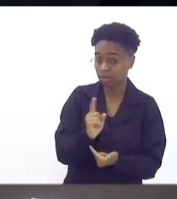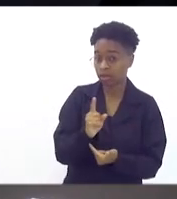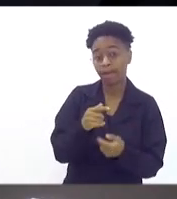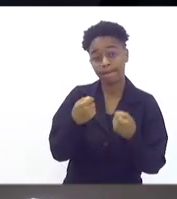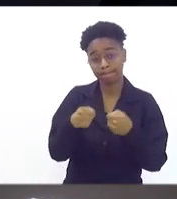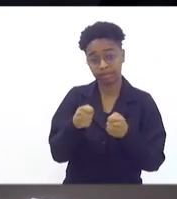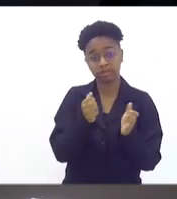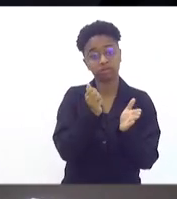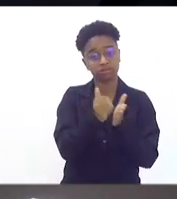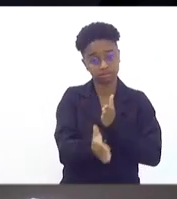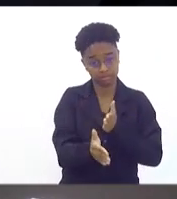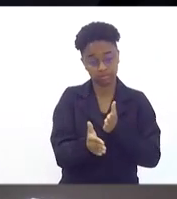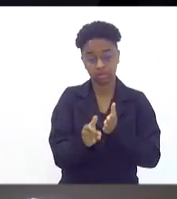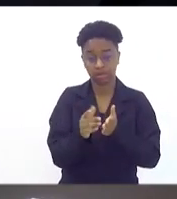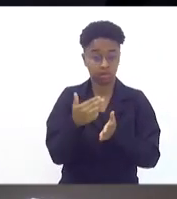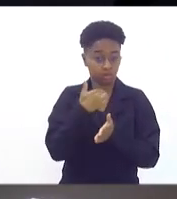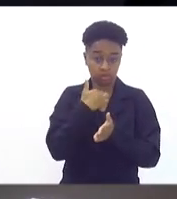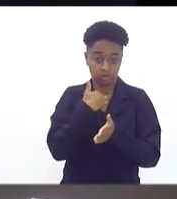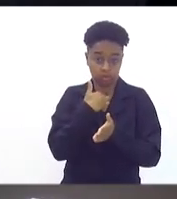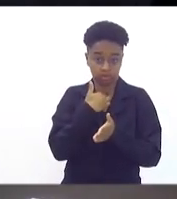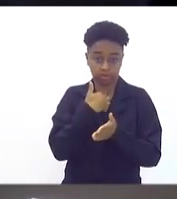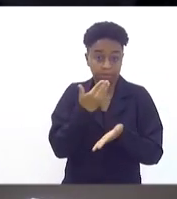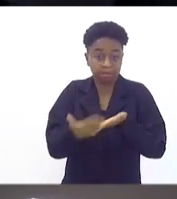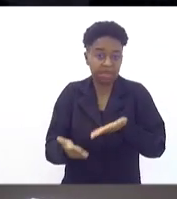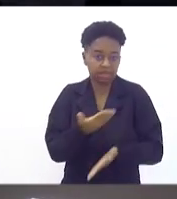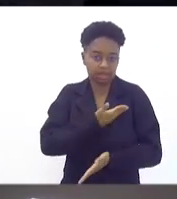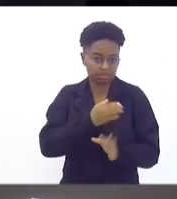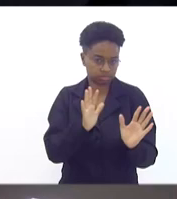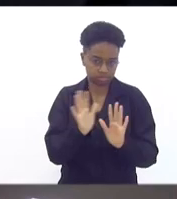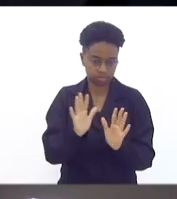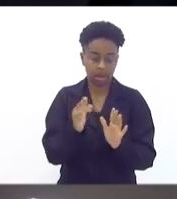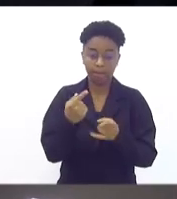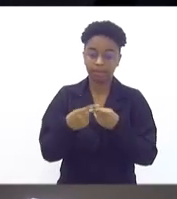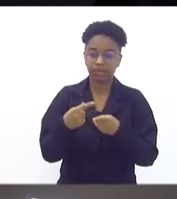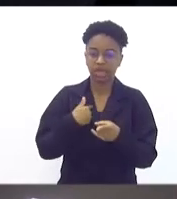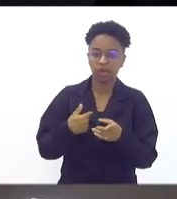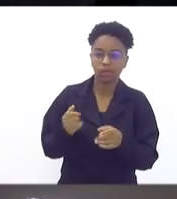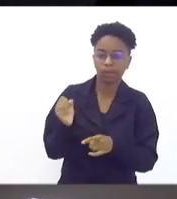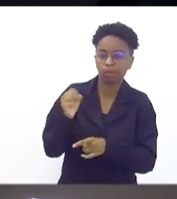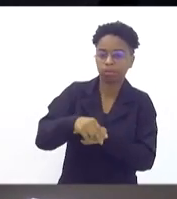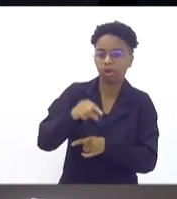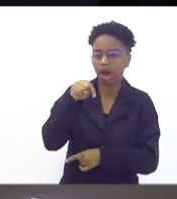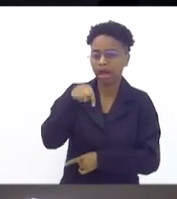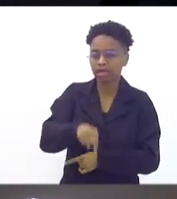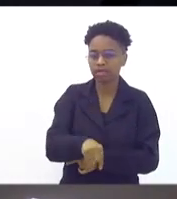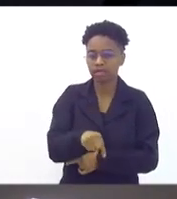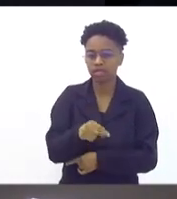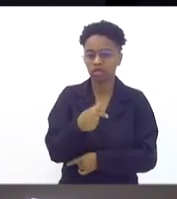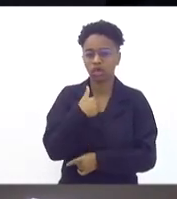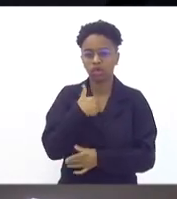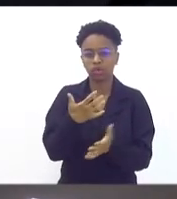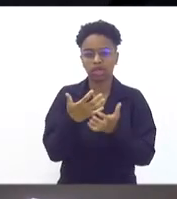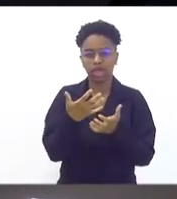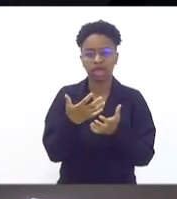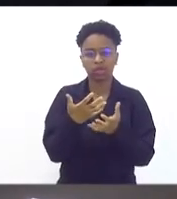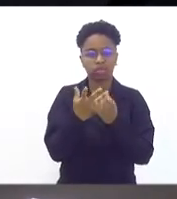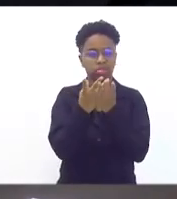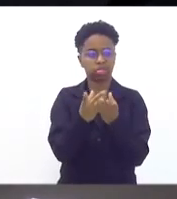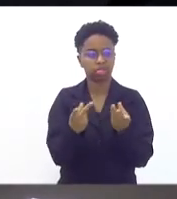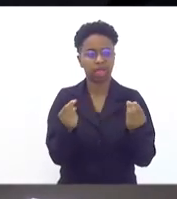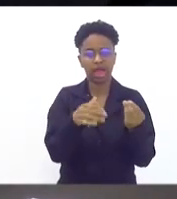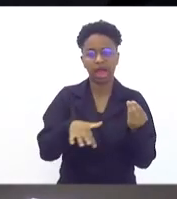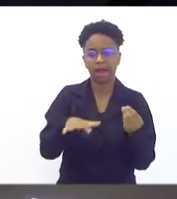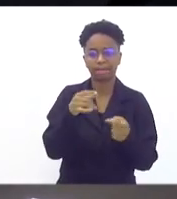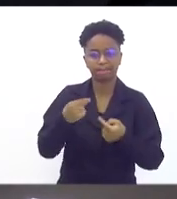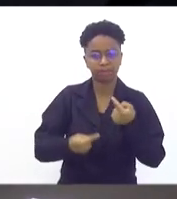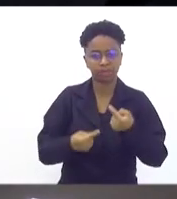ter que mandar vocês embora e vocês não podem perder amizade comigo eu não vim aqui para Para Morrer politicamente para